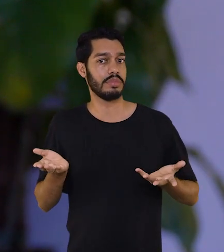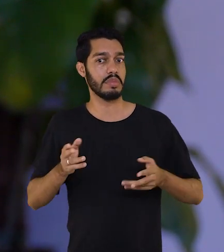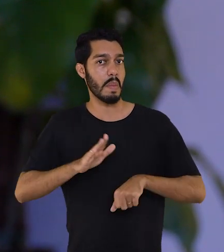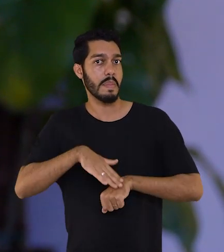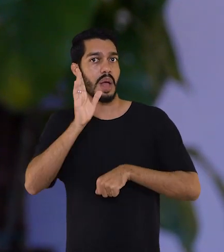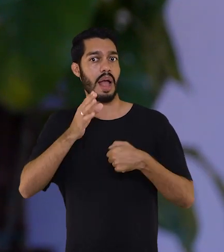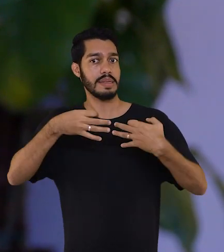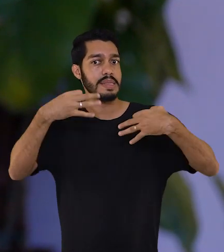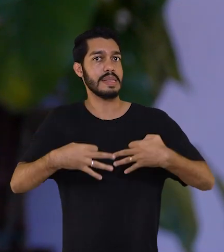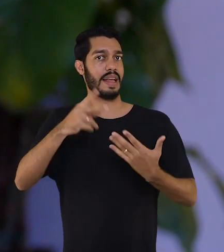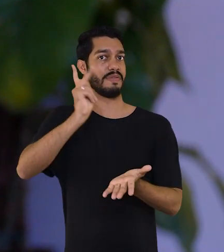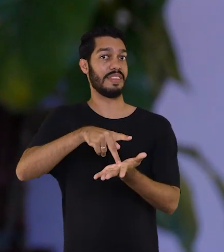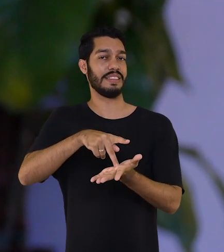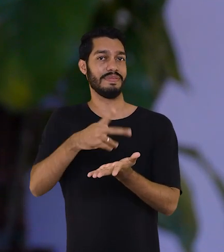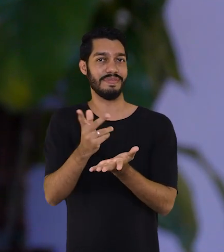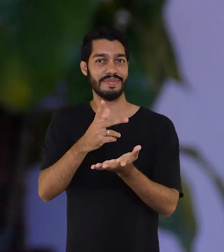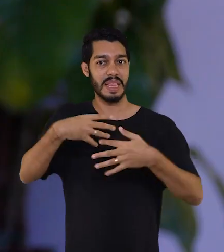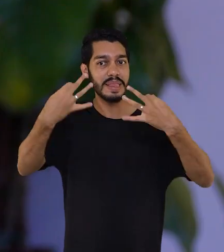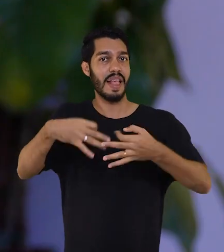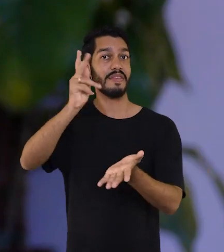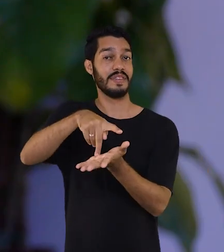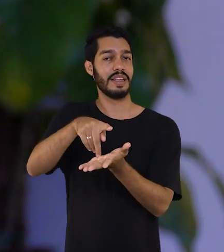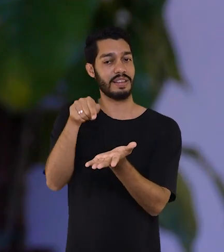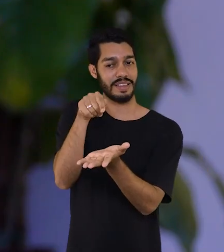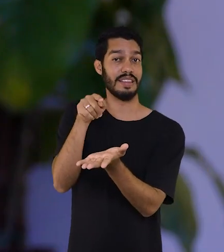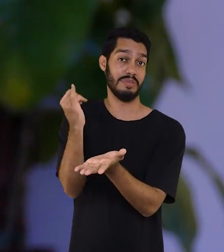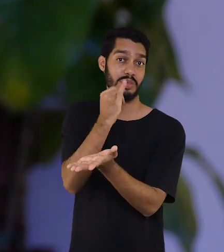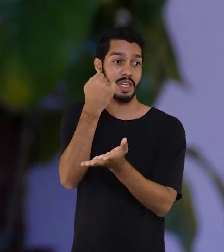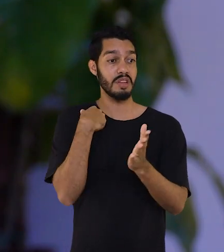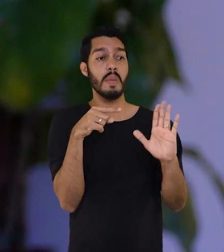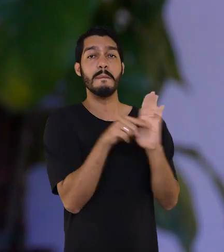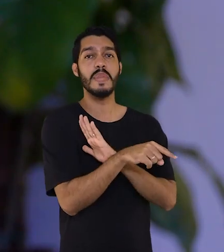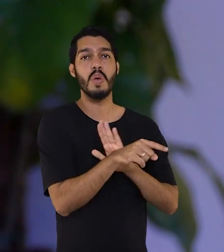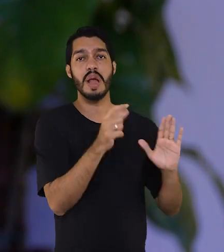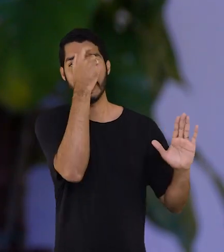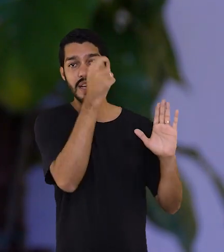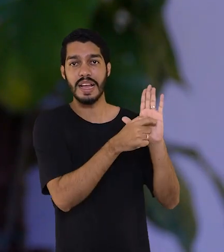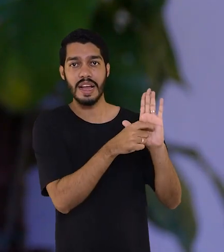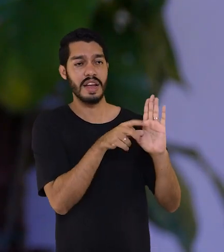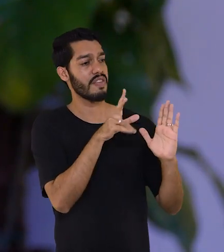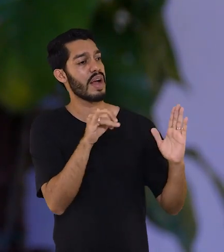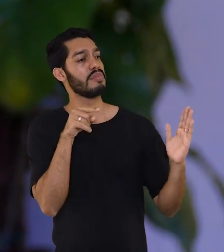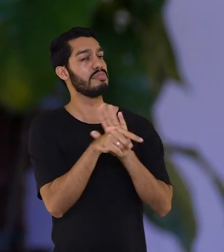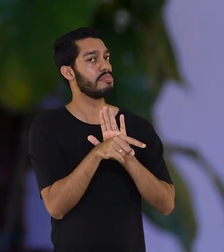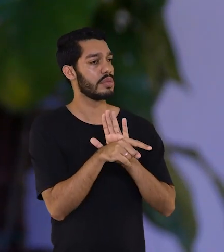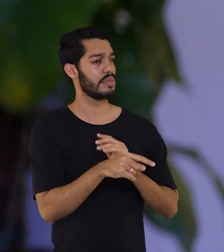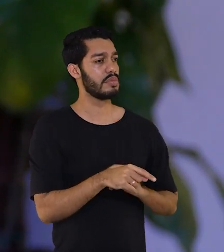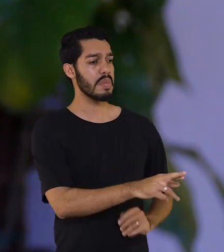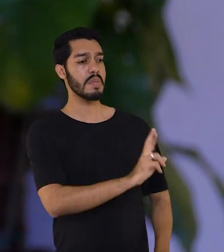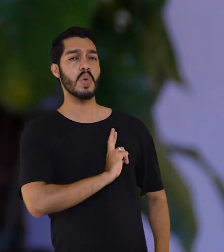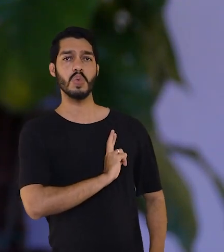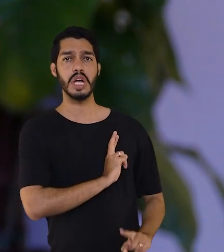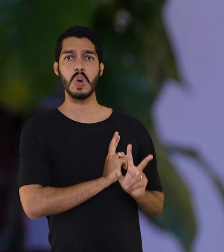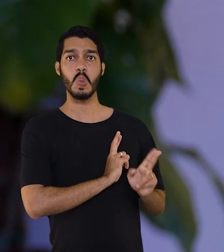de maneira que seja mais autêntica. Porque eu acho que a autenticidade aqui é uma palavra-chave. Assim, você vai fazer perguntas para a IA e ela vai te responder da mesma maneira